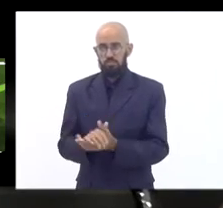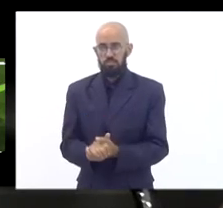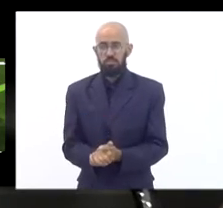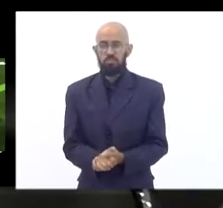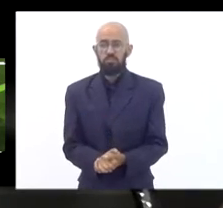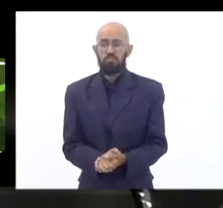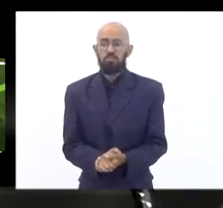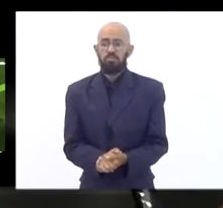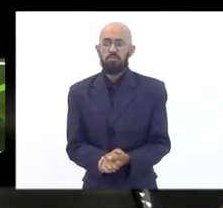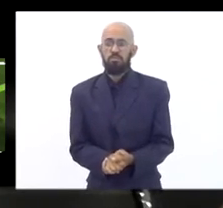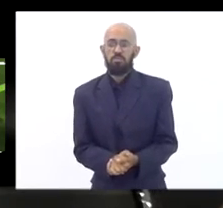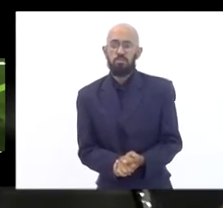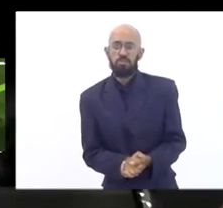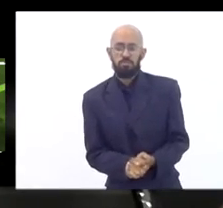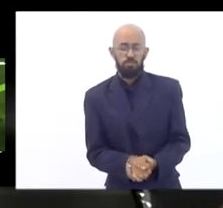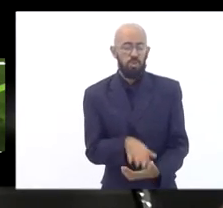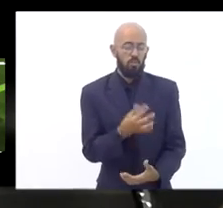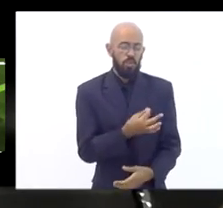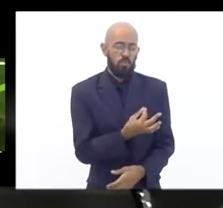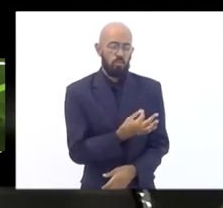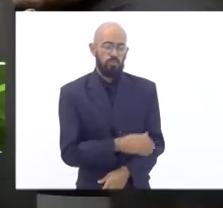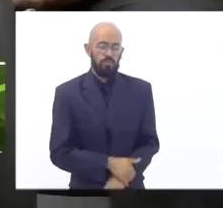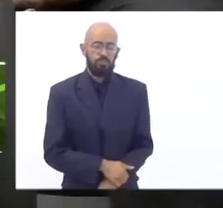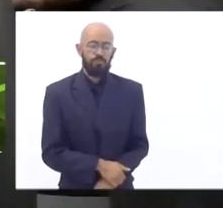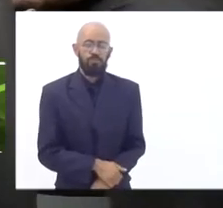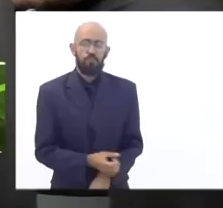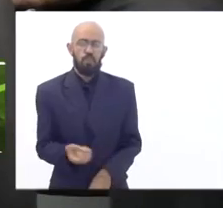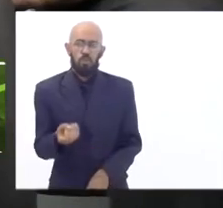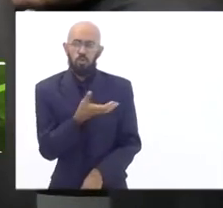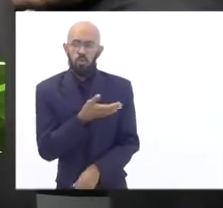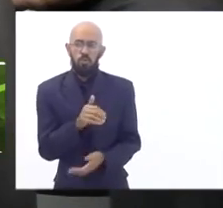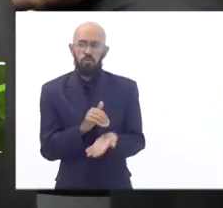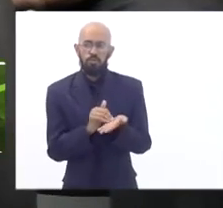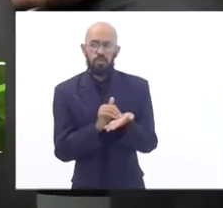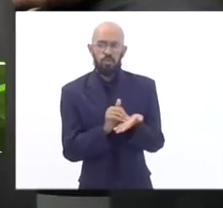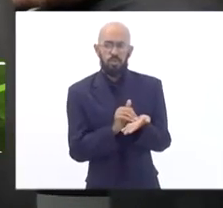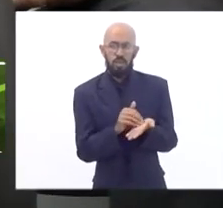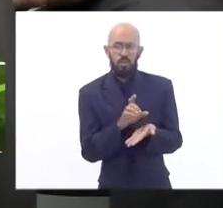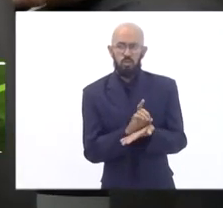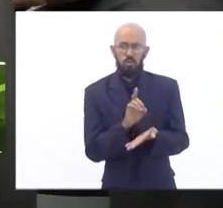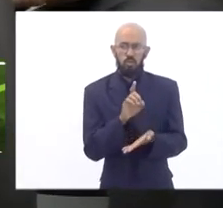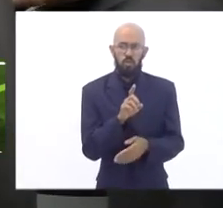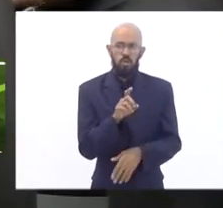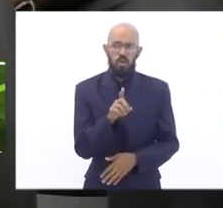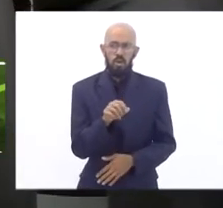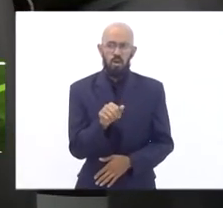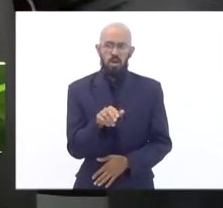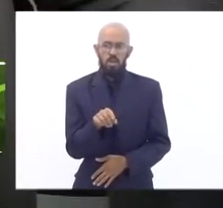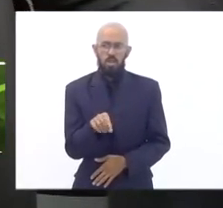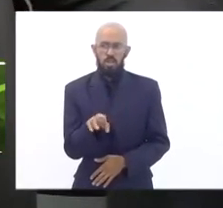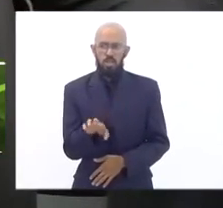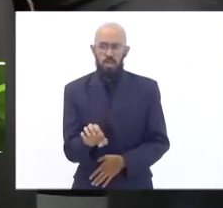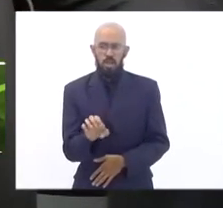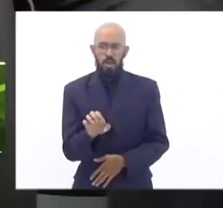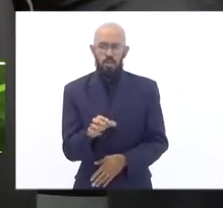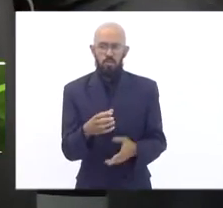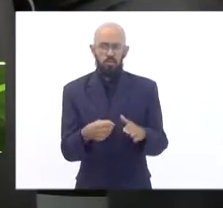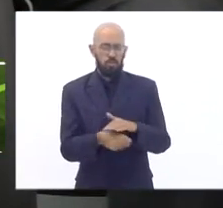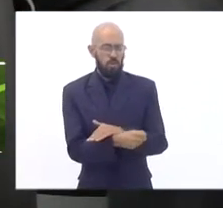as tratativas. Isso. Perfeito. O novo secretário, doutor André, o senhor assumiu quando? Dia